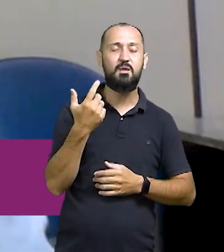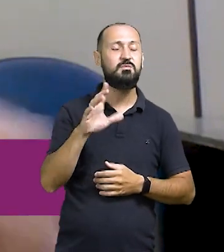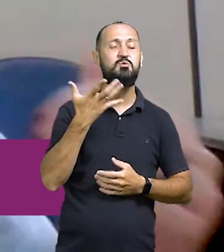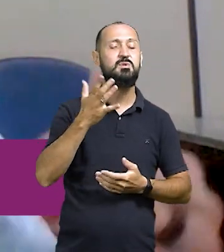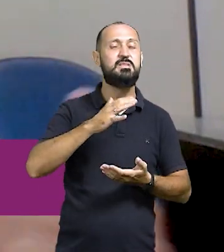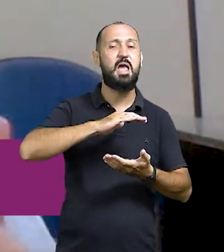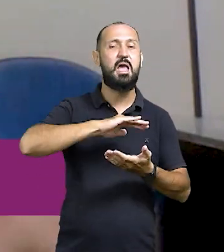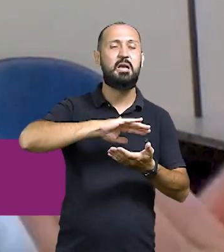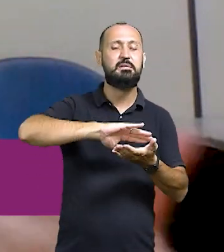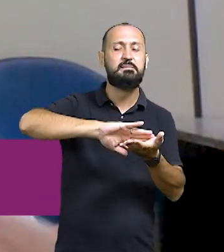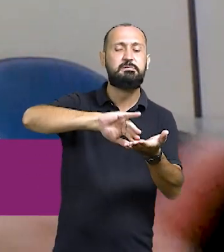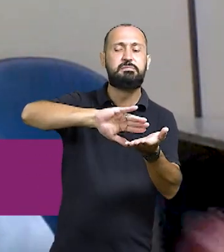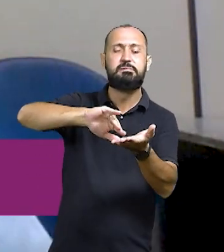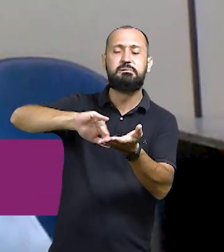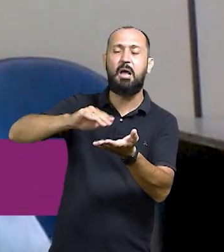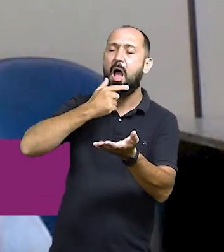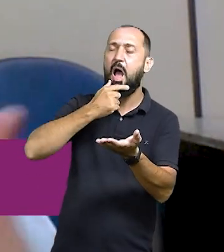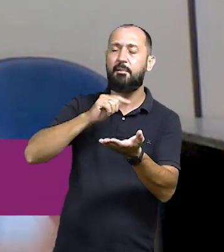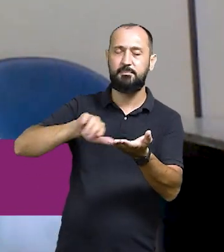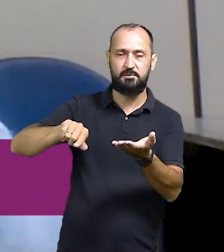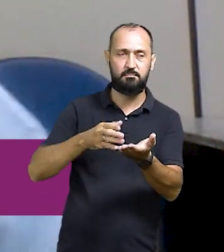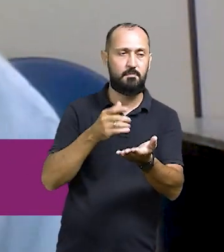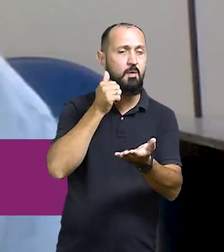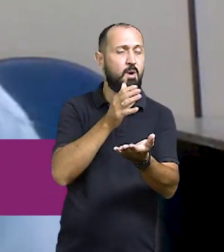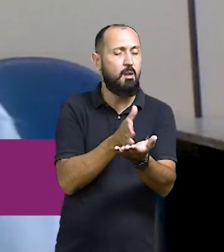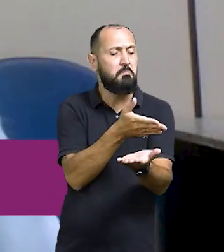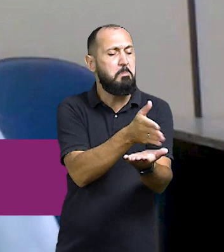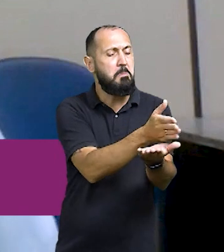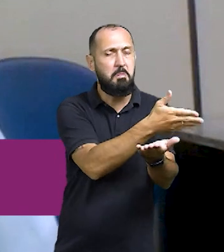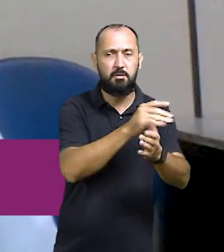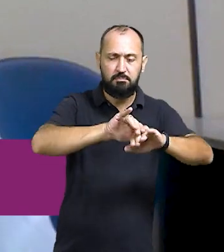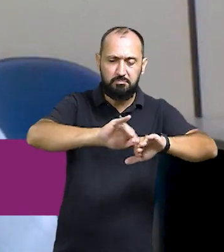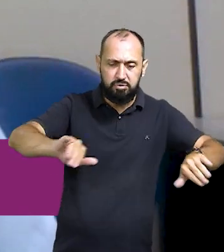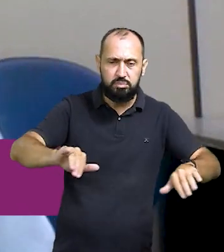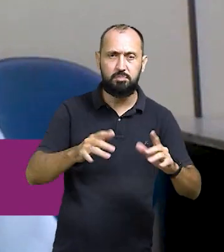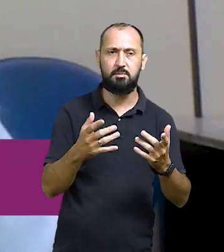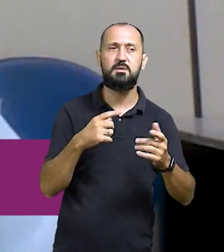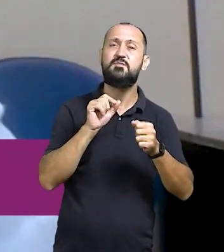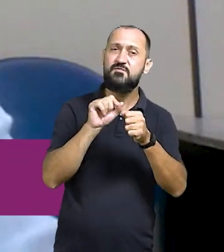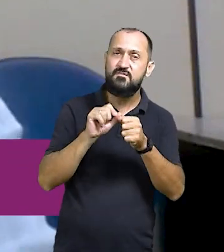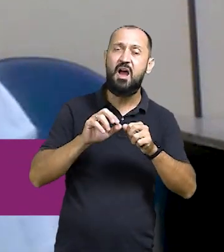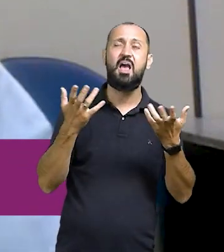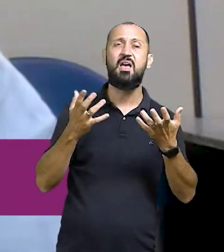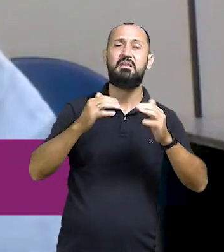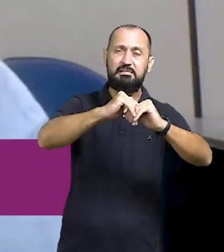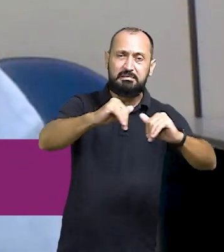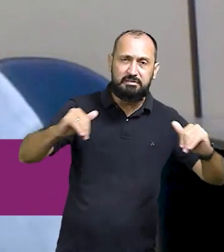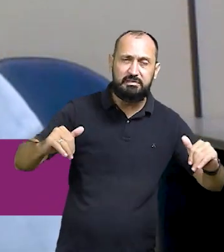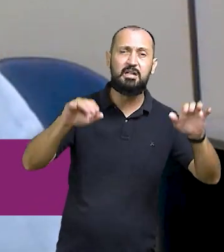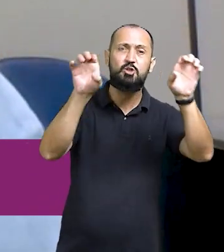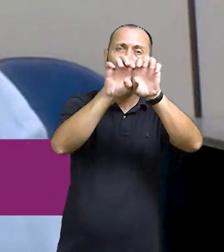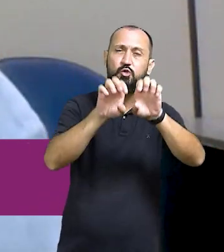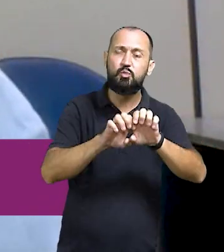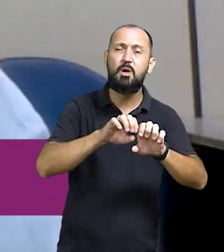mulheres reproduzem isso. E por quê? Ninguém nasce preconceituoso, ninguém nasce com...